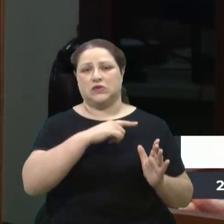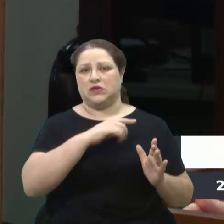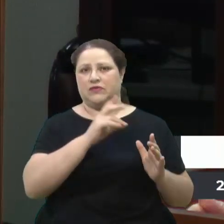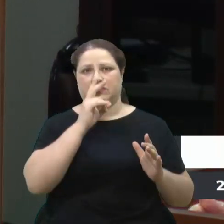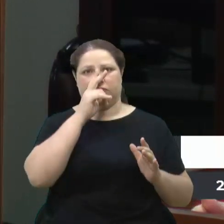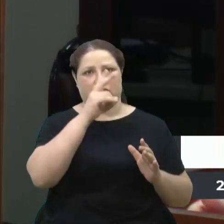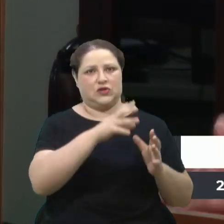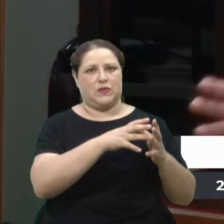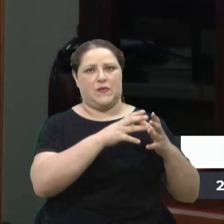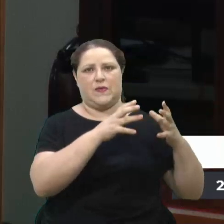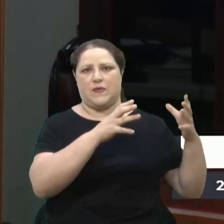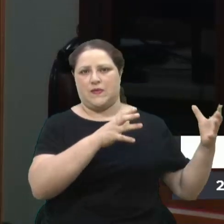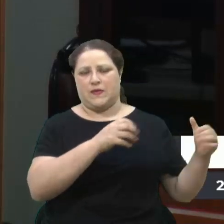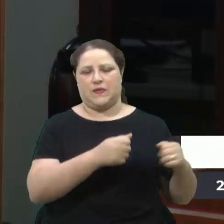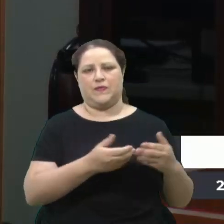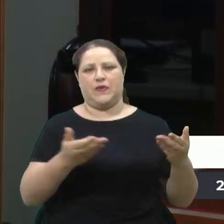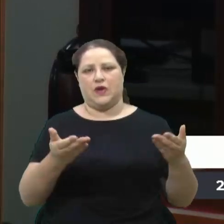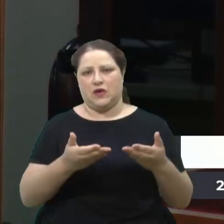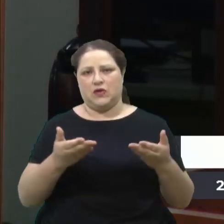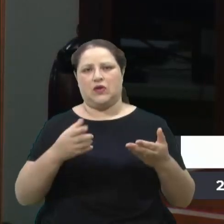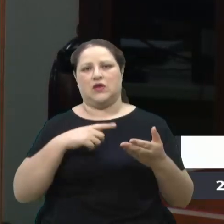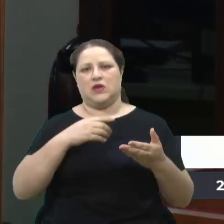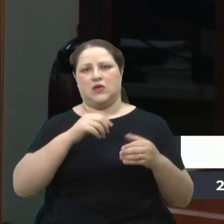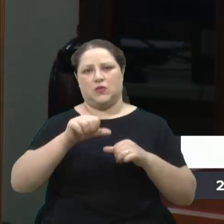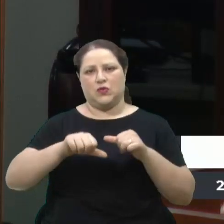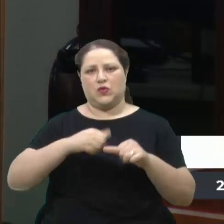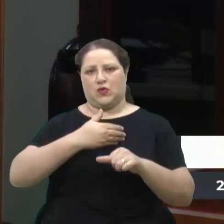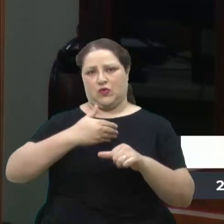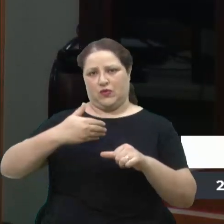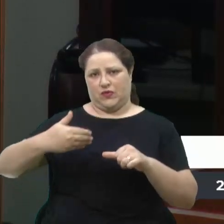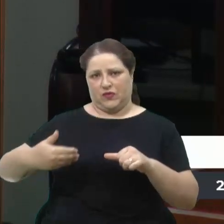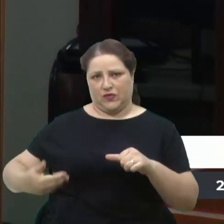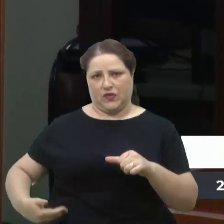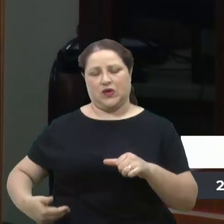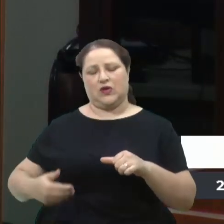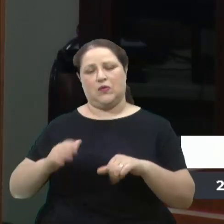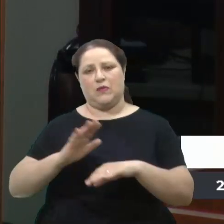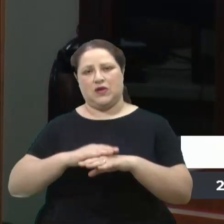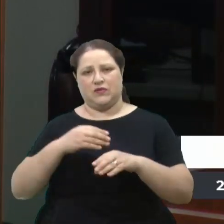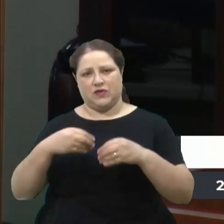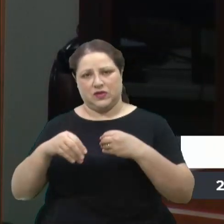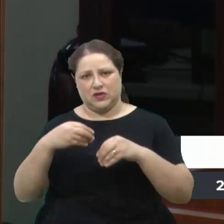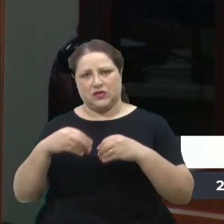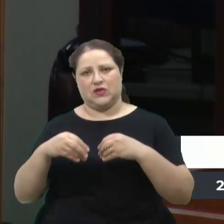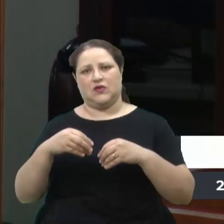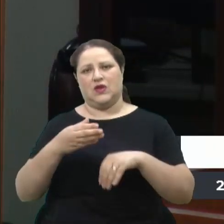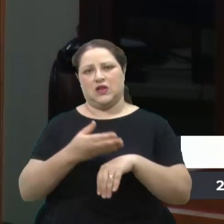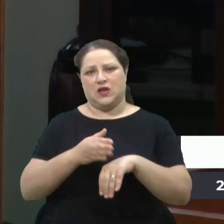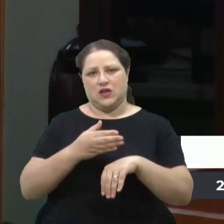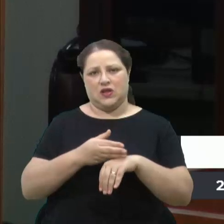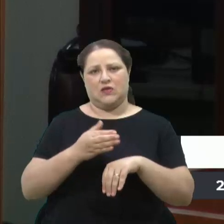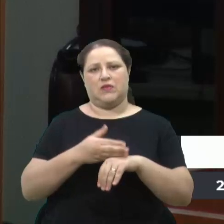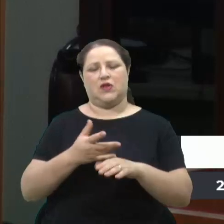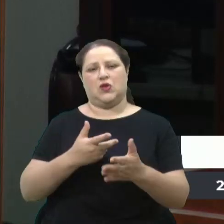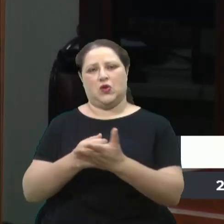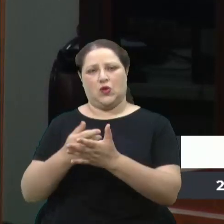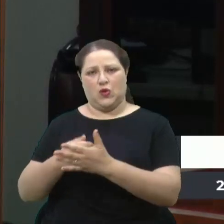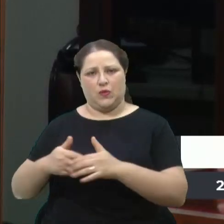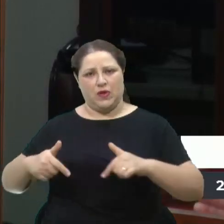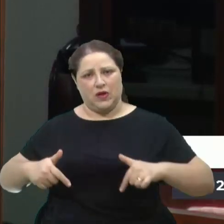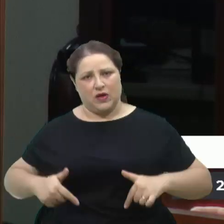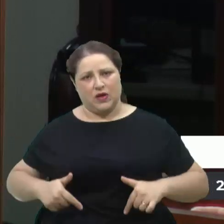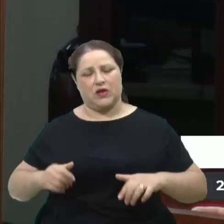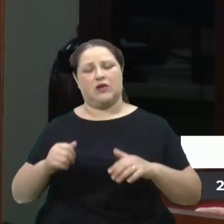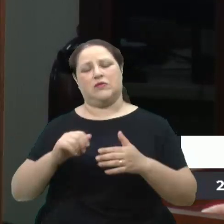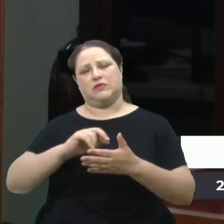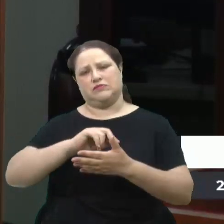pouco mais o tiro esportivo, o treinamento, a aquisição de armas. Falo também dos agricultores que não sabem mais como fazer